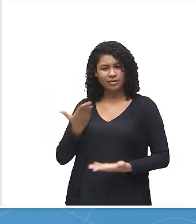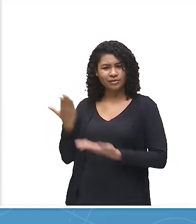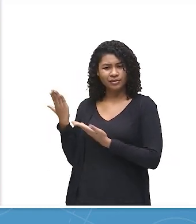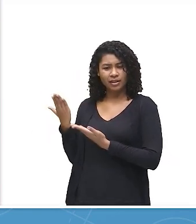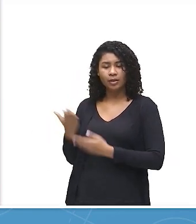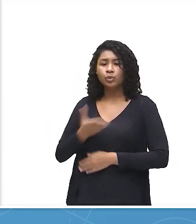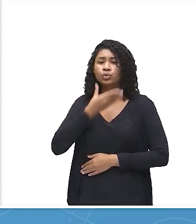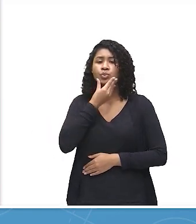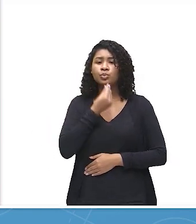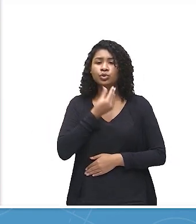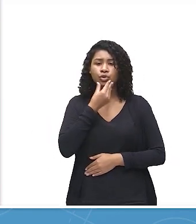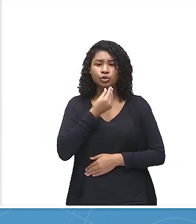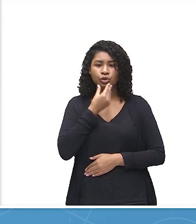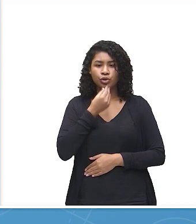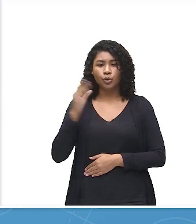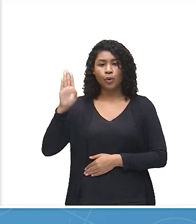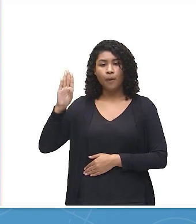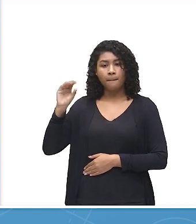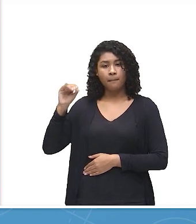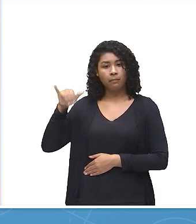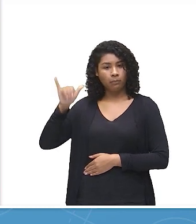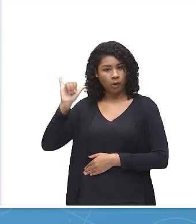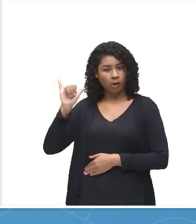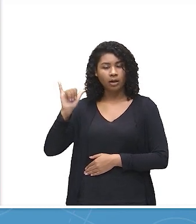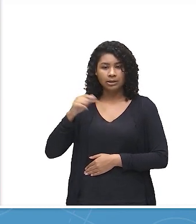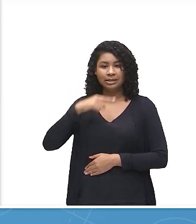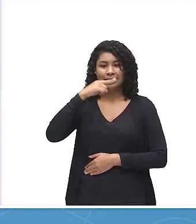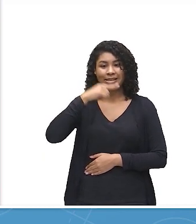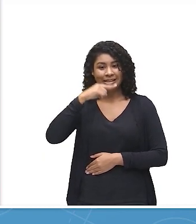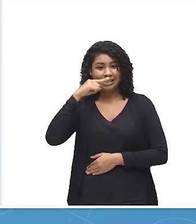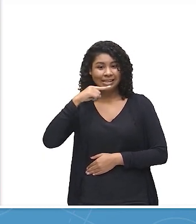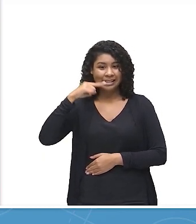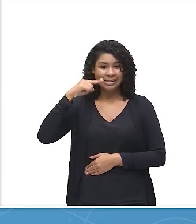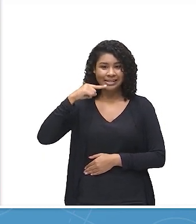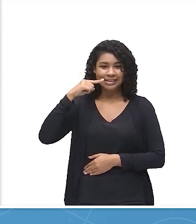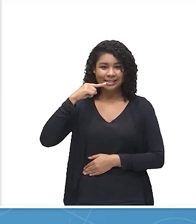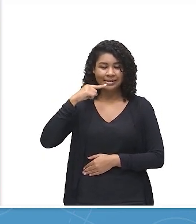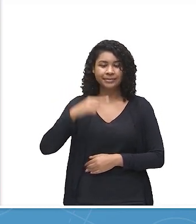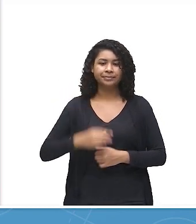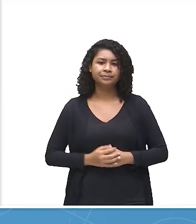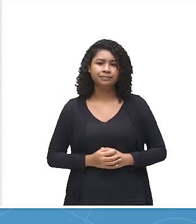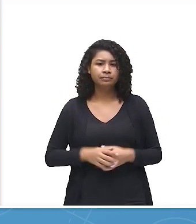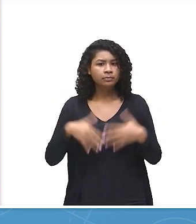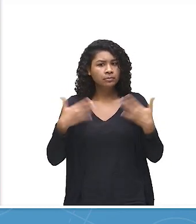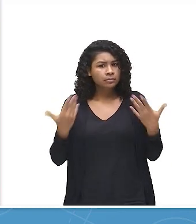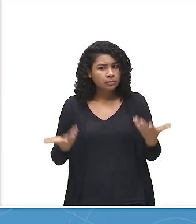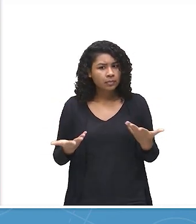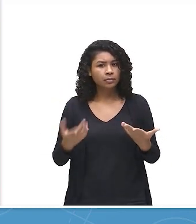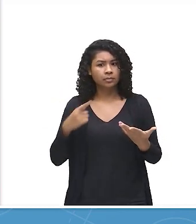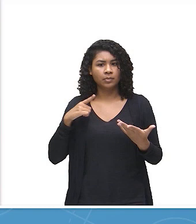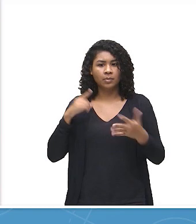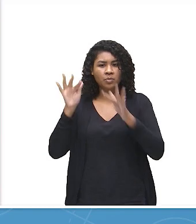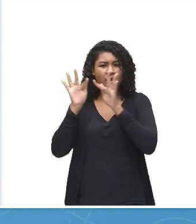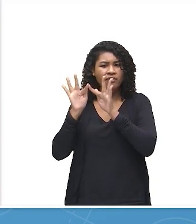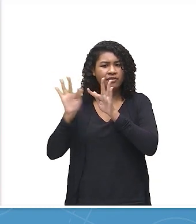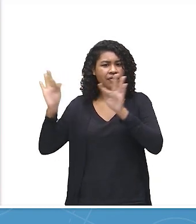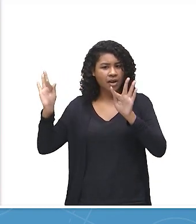conforme aqui a alternativa D. Então, gente, muito boa a participação de vocês.